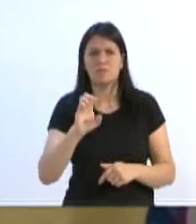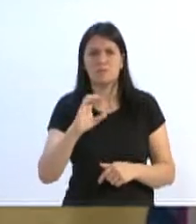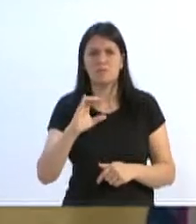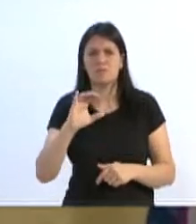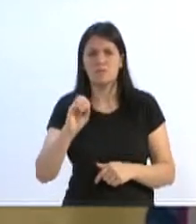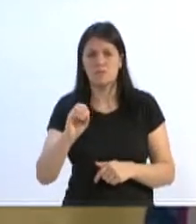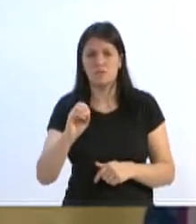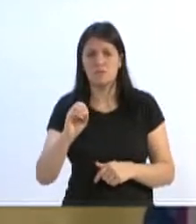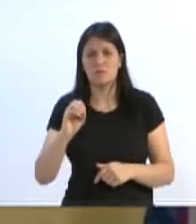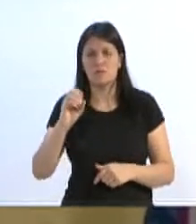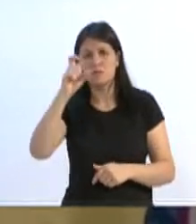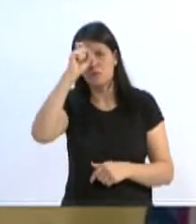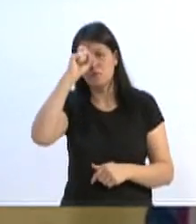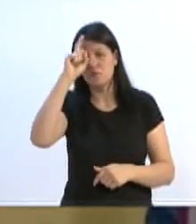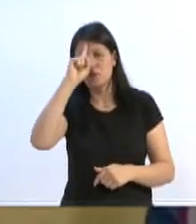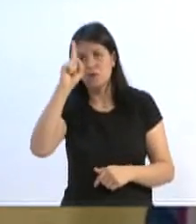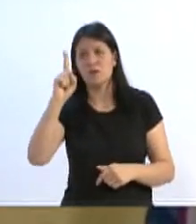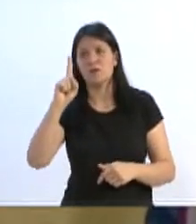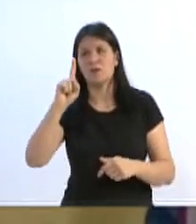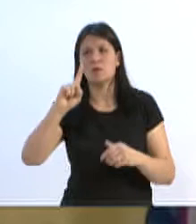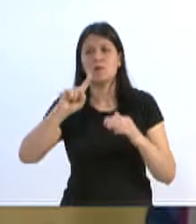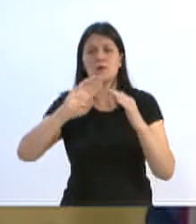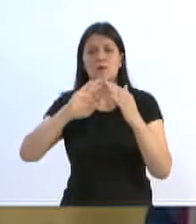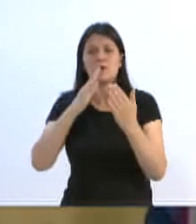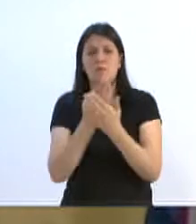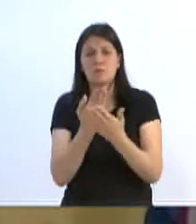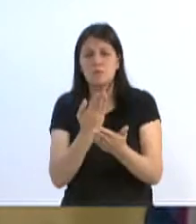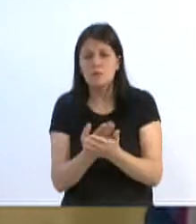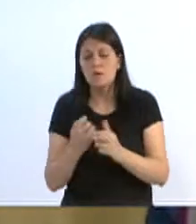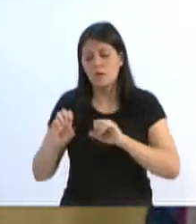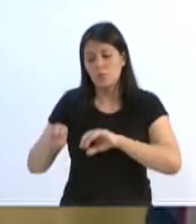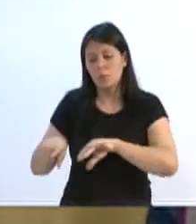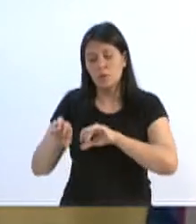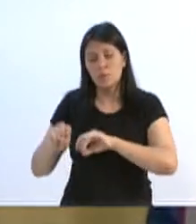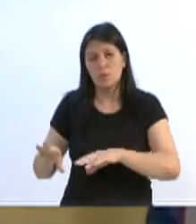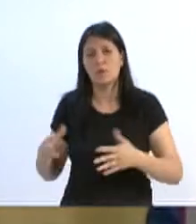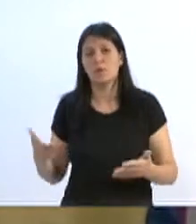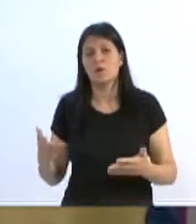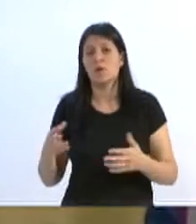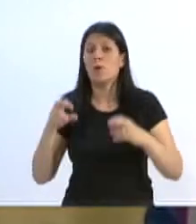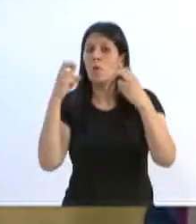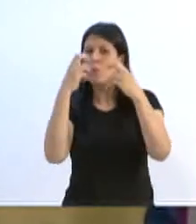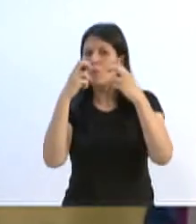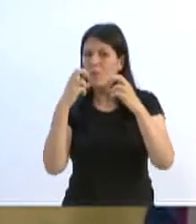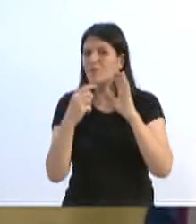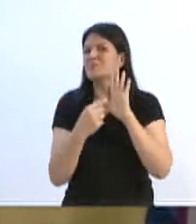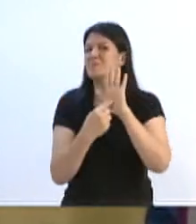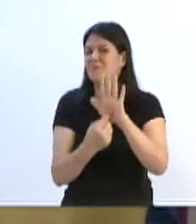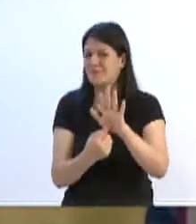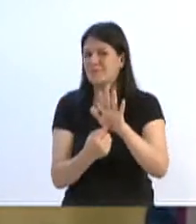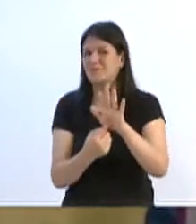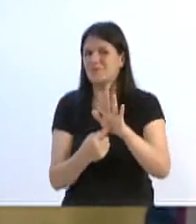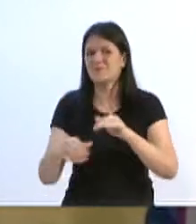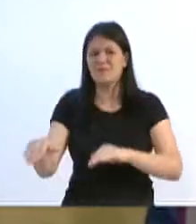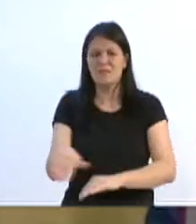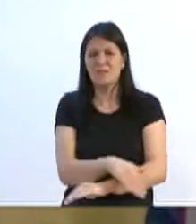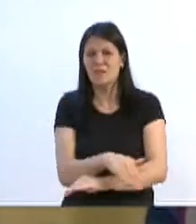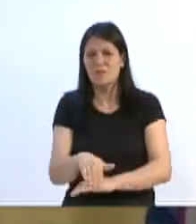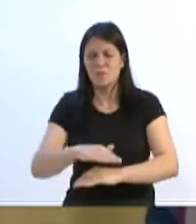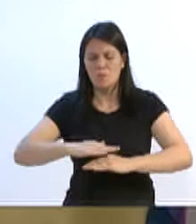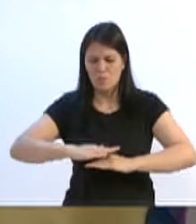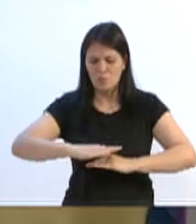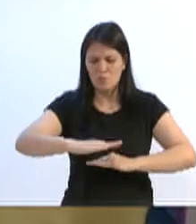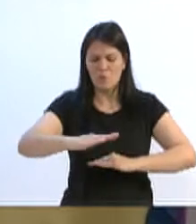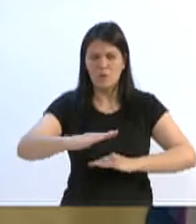unidade de saúde a educação o exemplo do ônibus que acabei de mostrar comprova isso inúmeras ruas e comunidades com ruas pavimentadas assistência